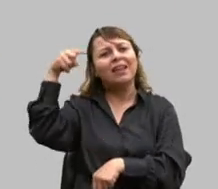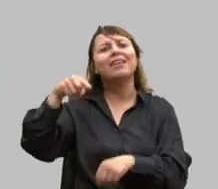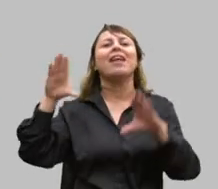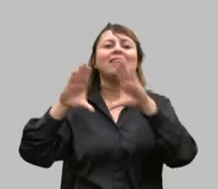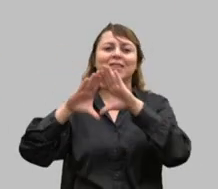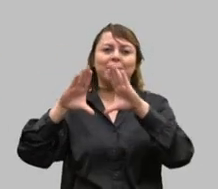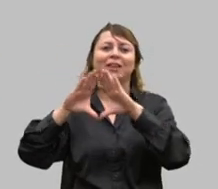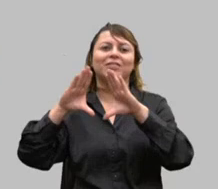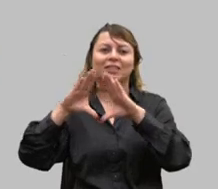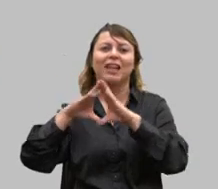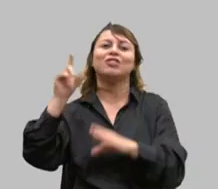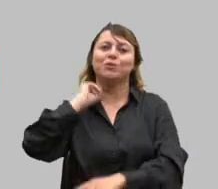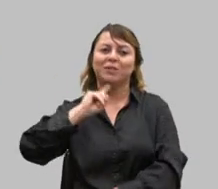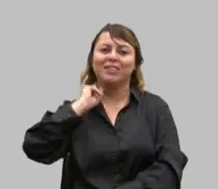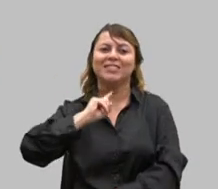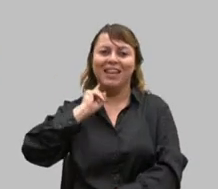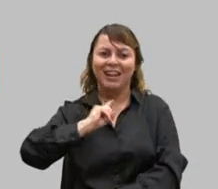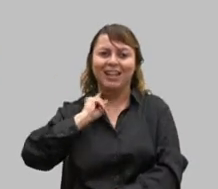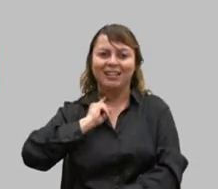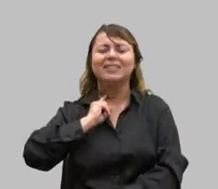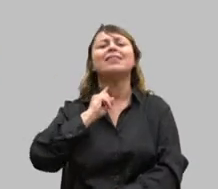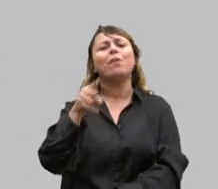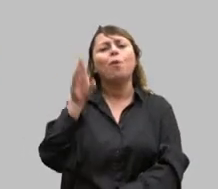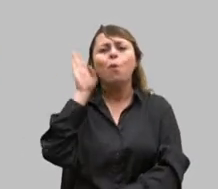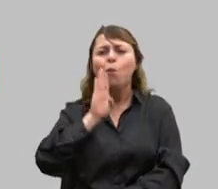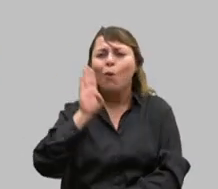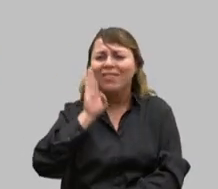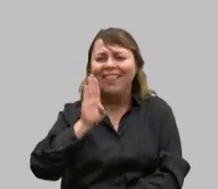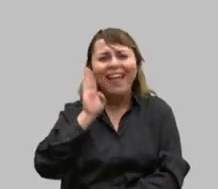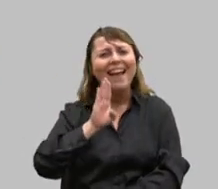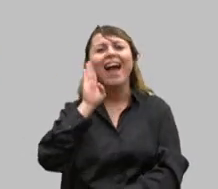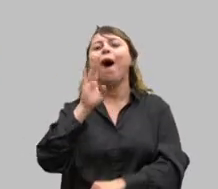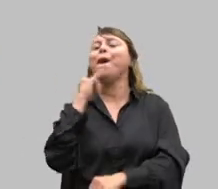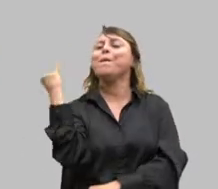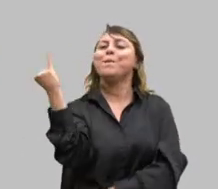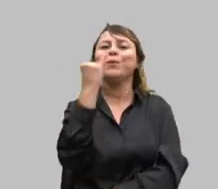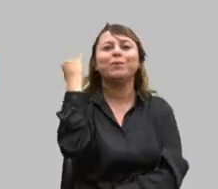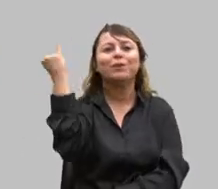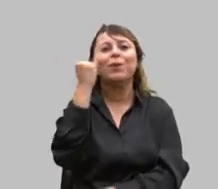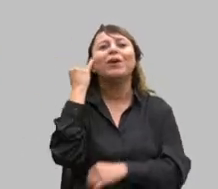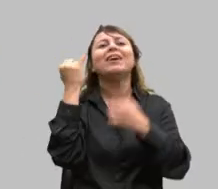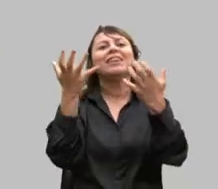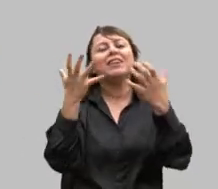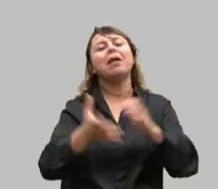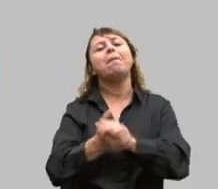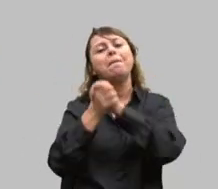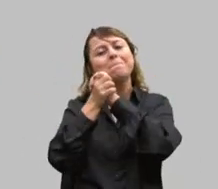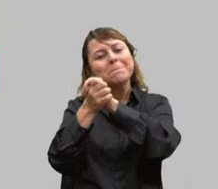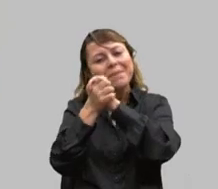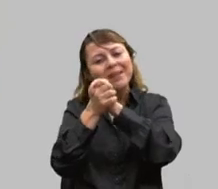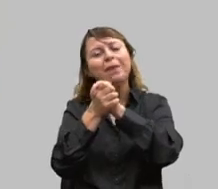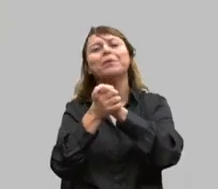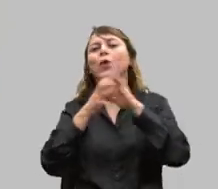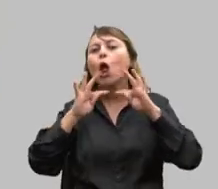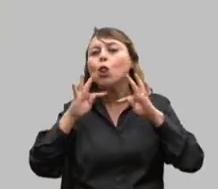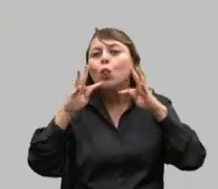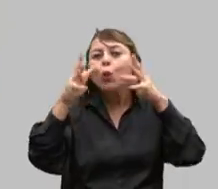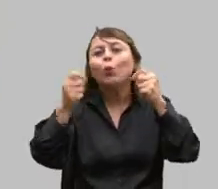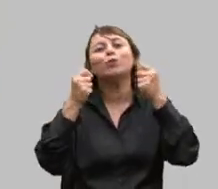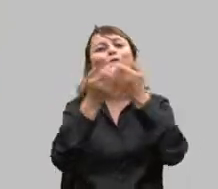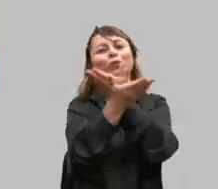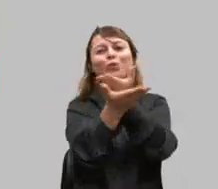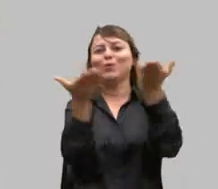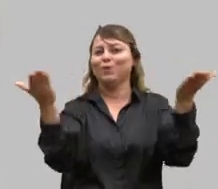Legislativa de Minas Gerais e isso é muito legal é muito importante eu queria deixar um parabéns para todos e todas vocês